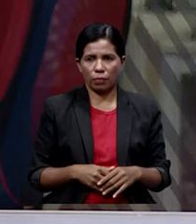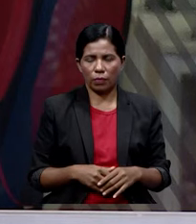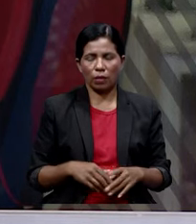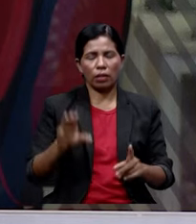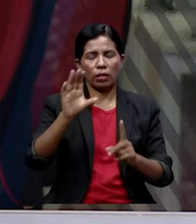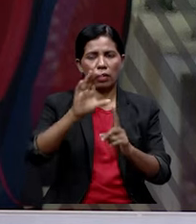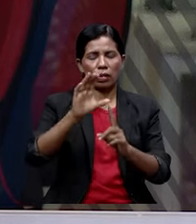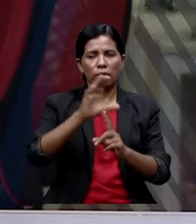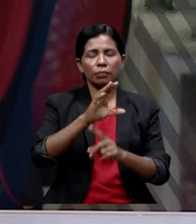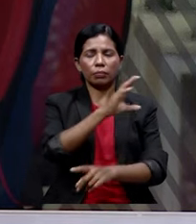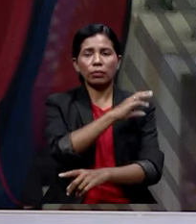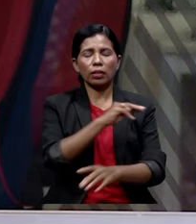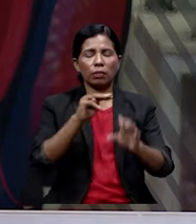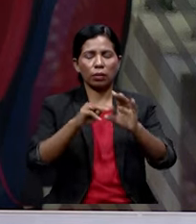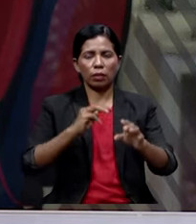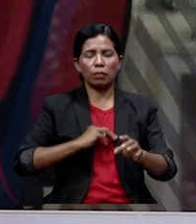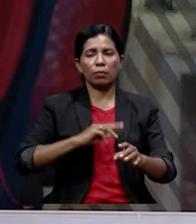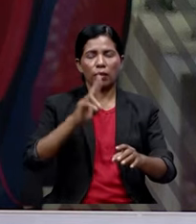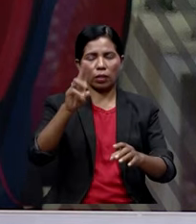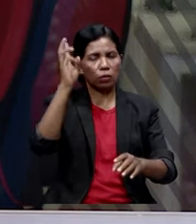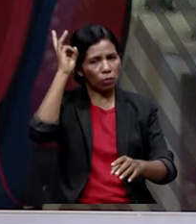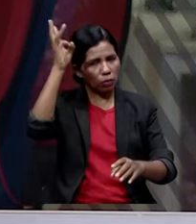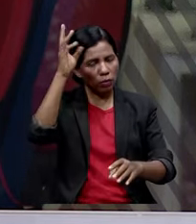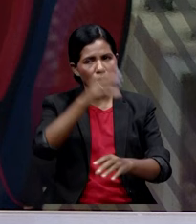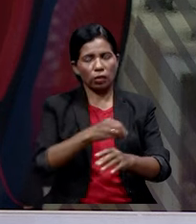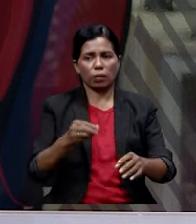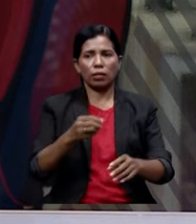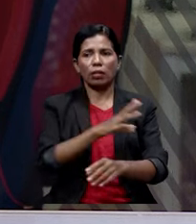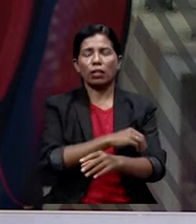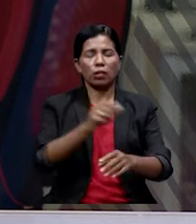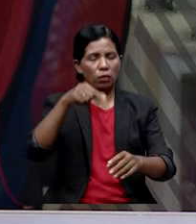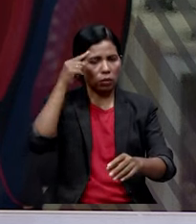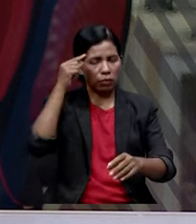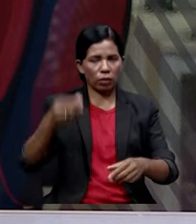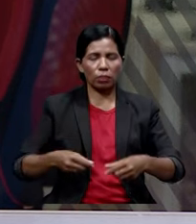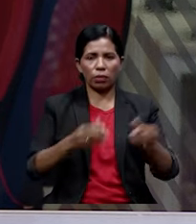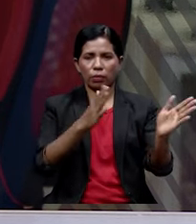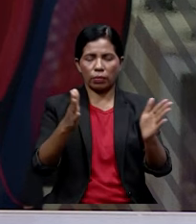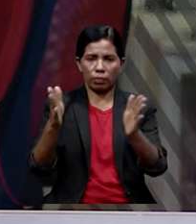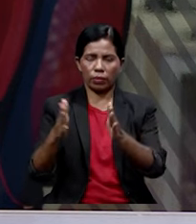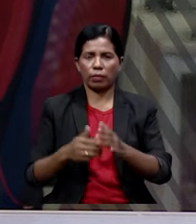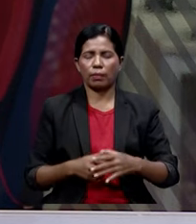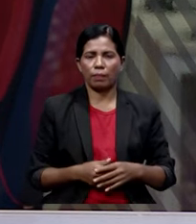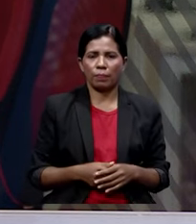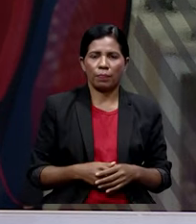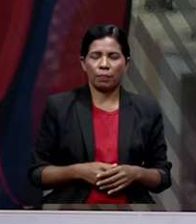CFS gestor guarda gestão mercado marijuana preocupa o terminal provisório no governo prepara.